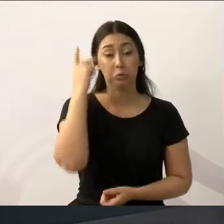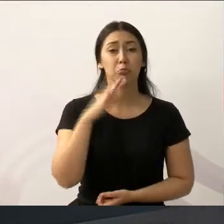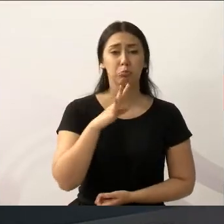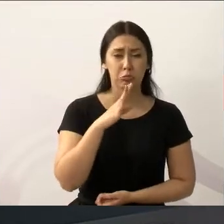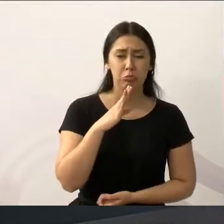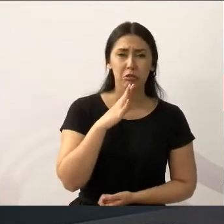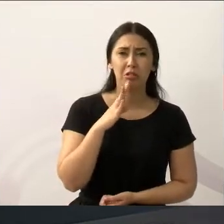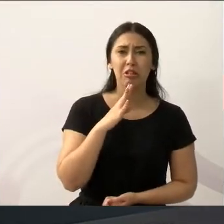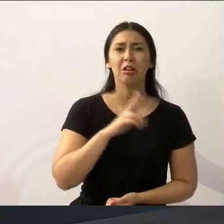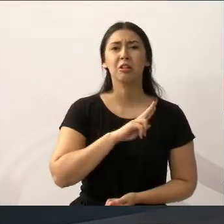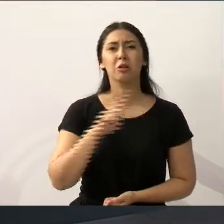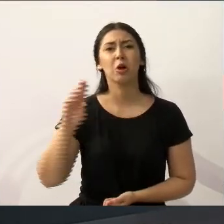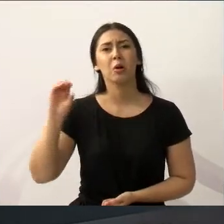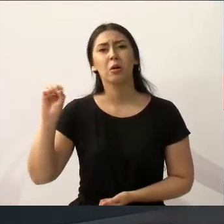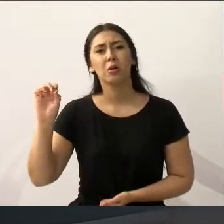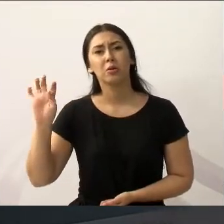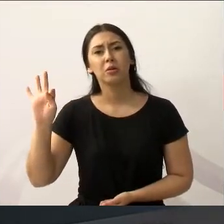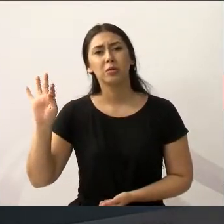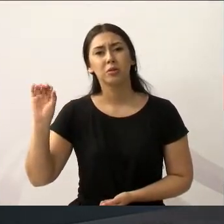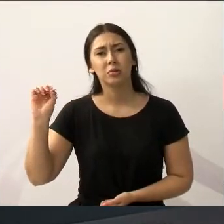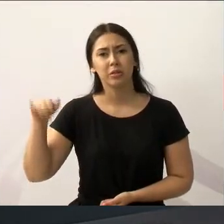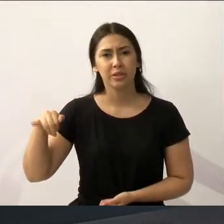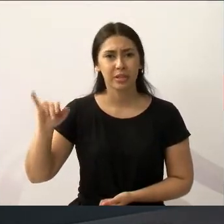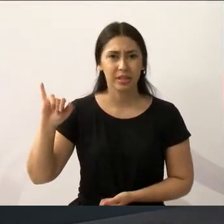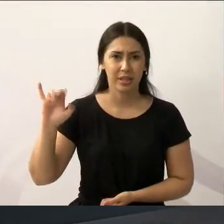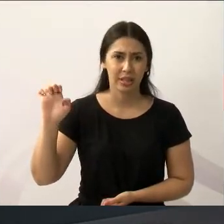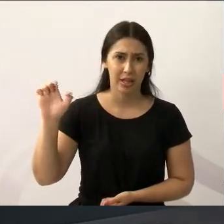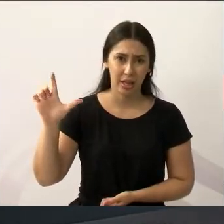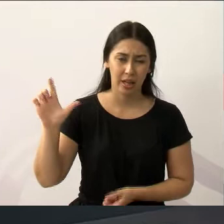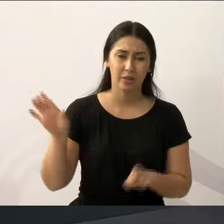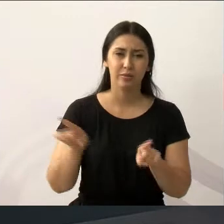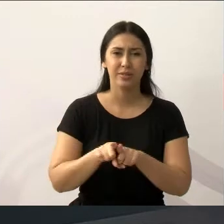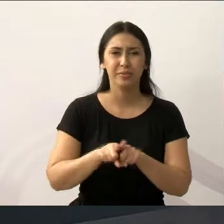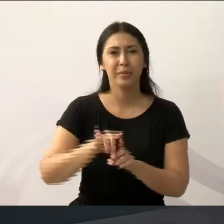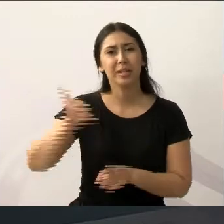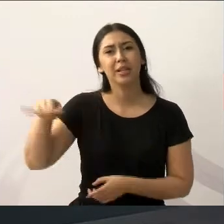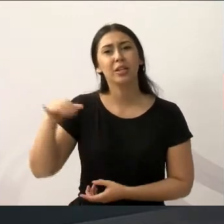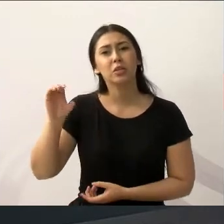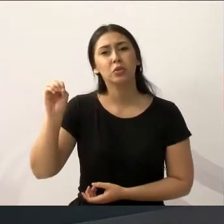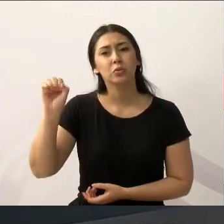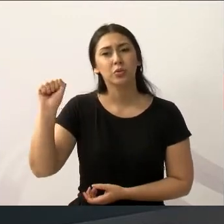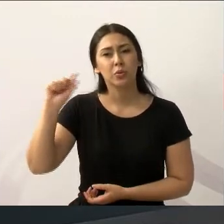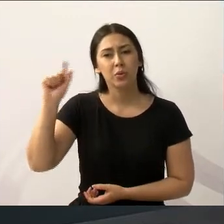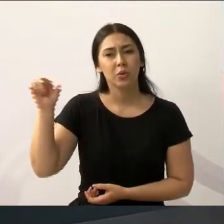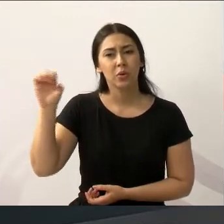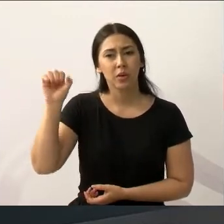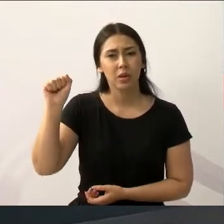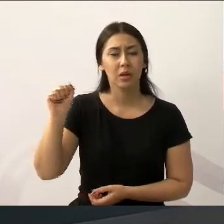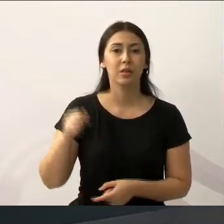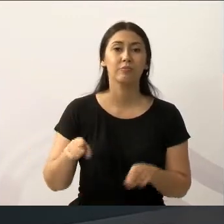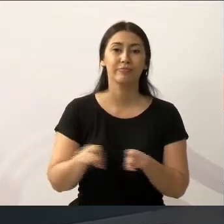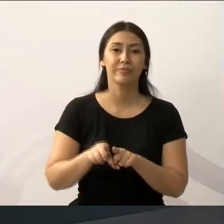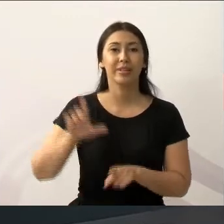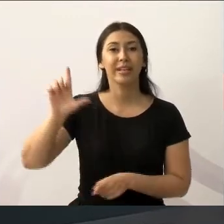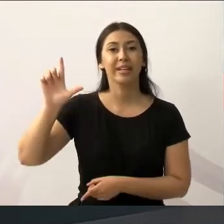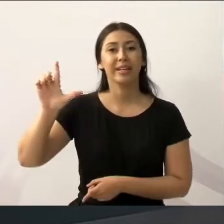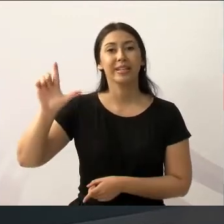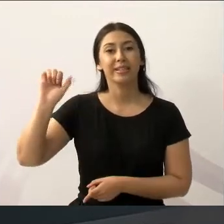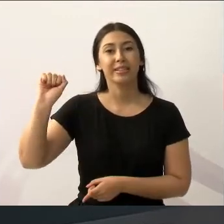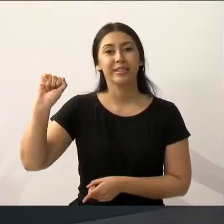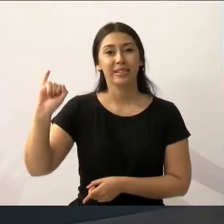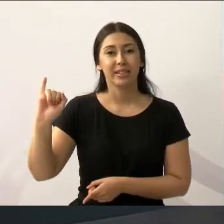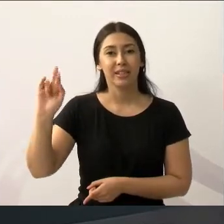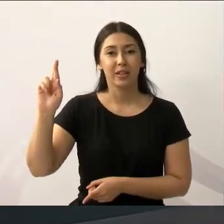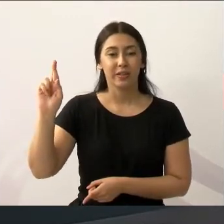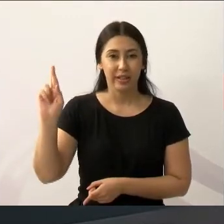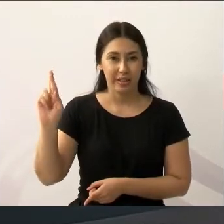o Toniel, o João Cabana, que tem o seu espetinho, o Lauri, que vende coco ali